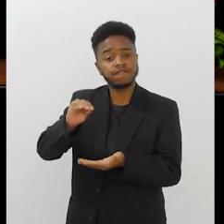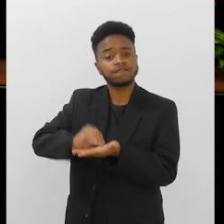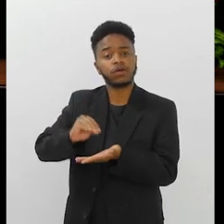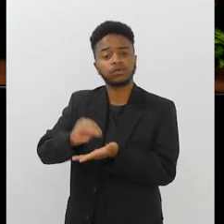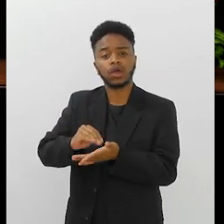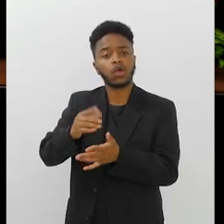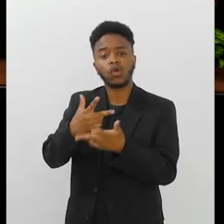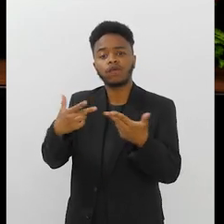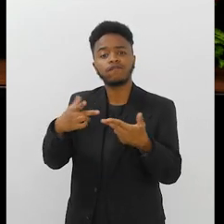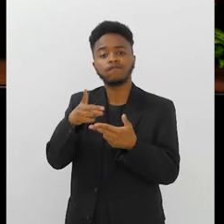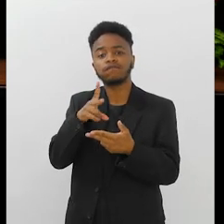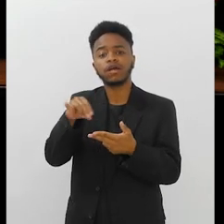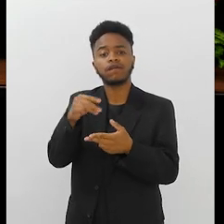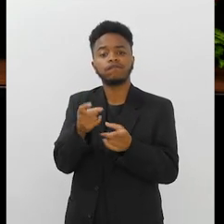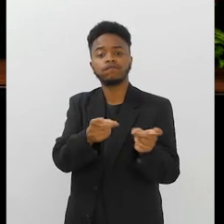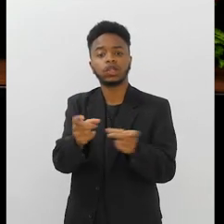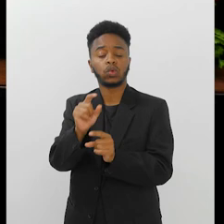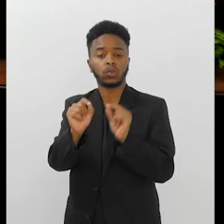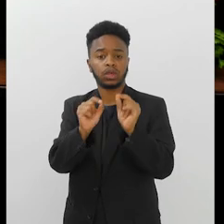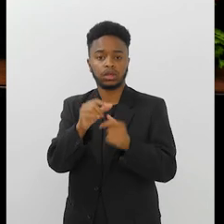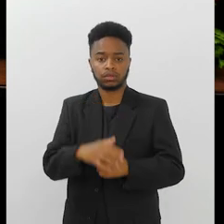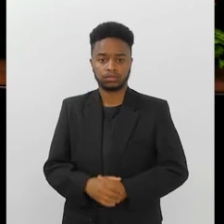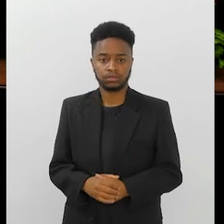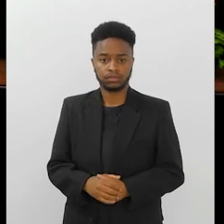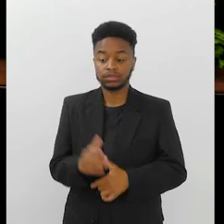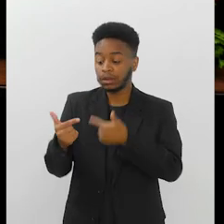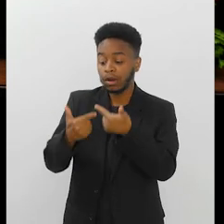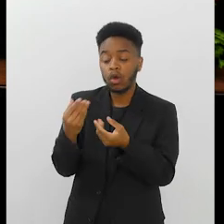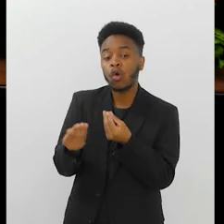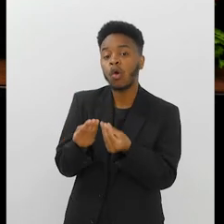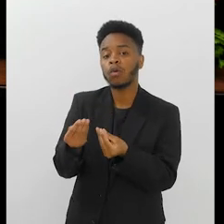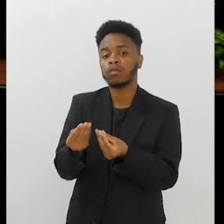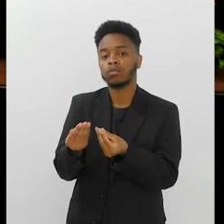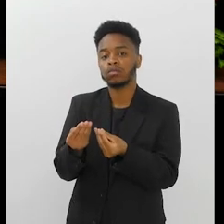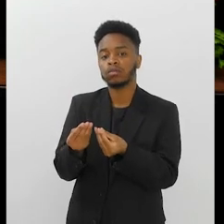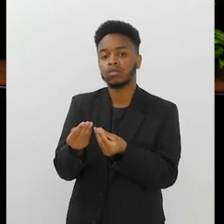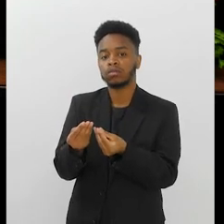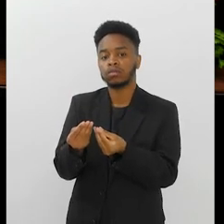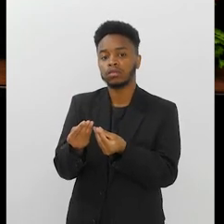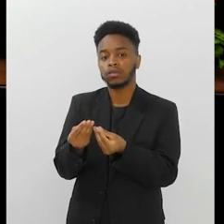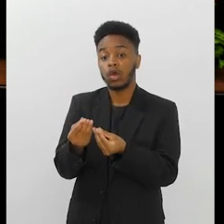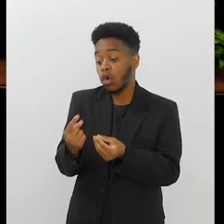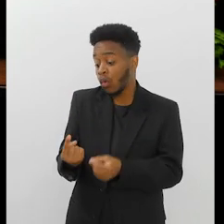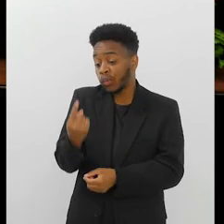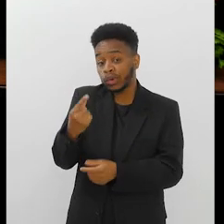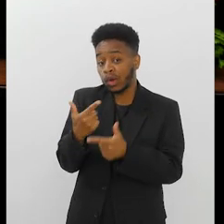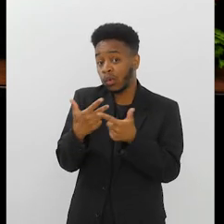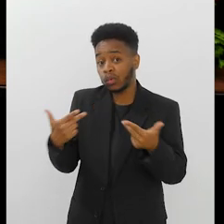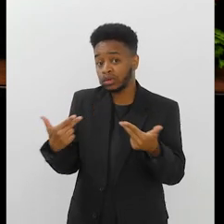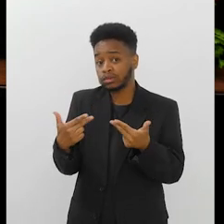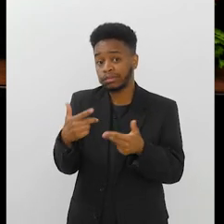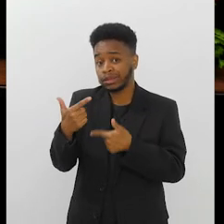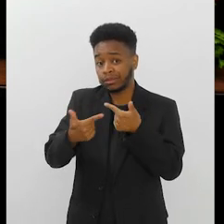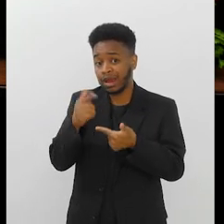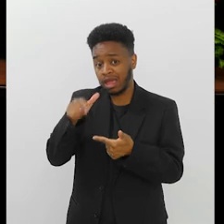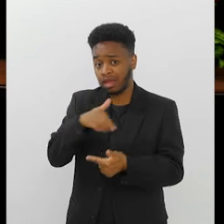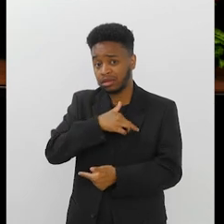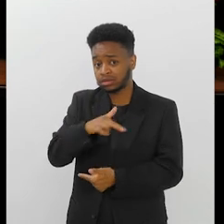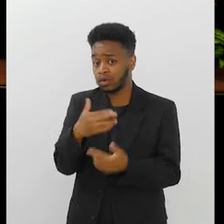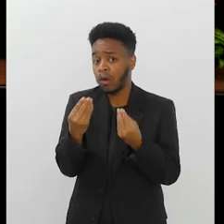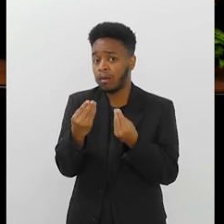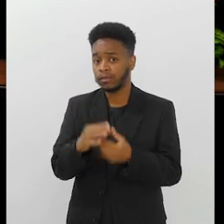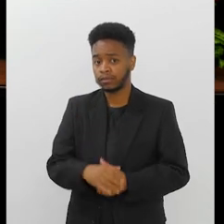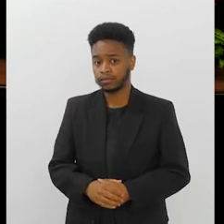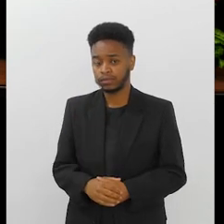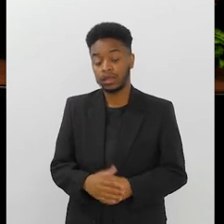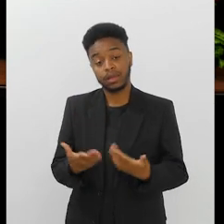faltar recurso Você vai vender o quê você vai trabalhar o quê você vai trabalhar a única coisa que você tem por isso